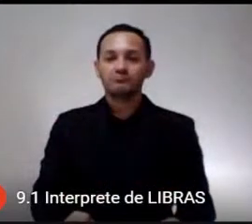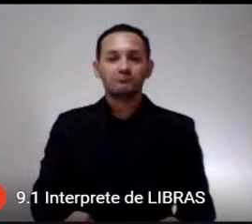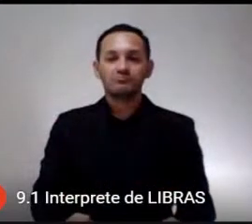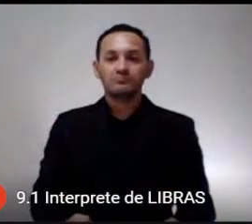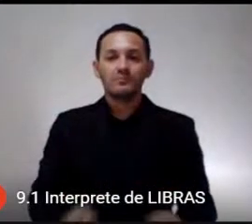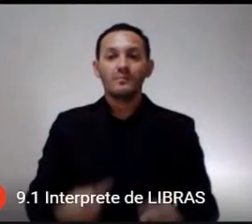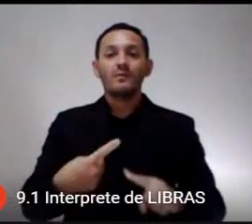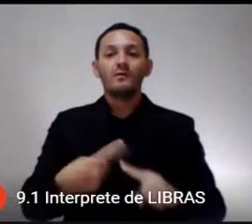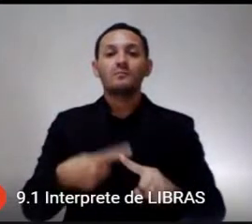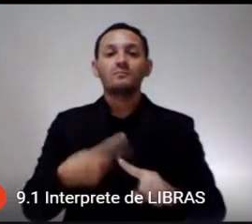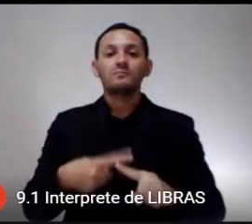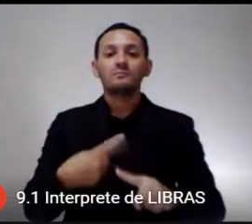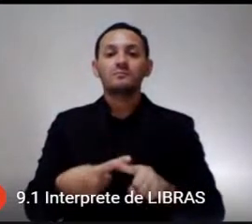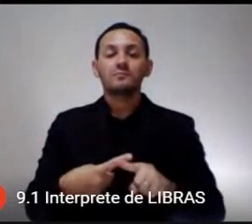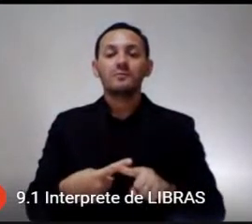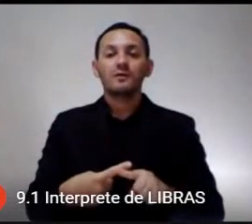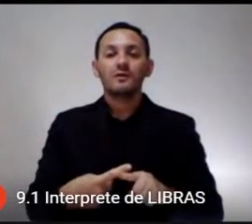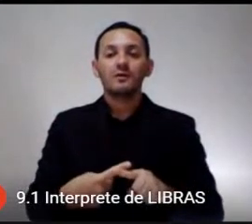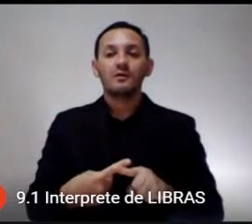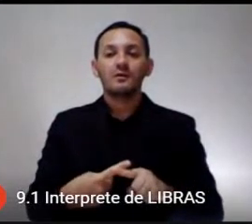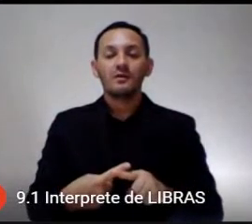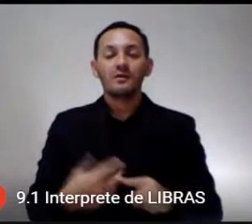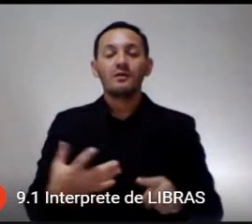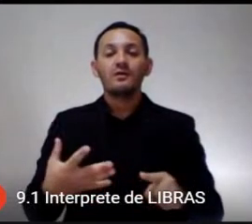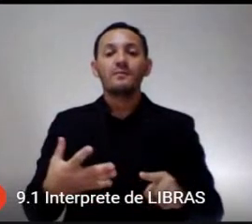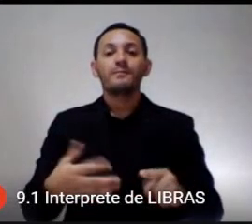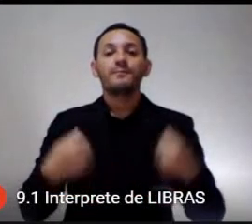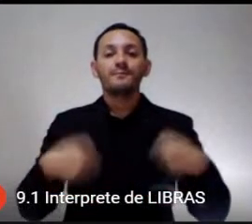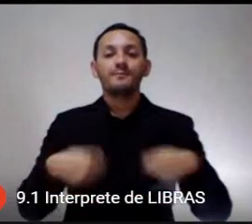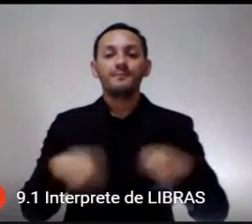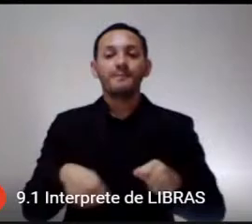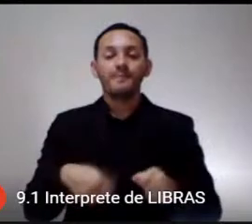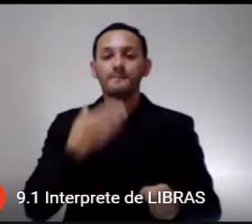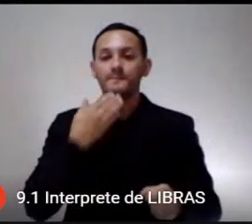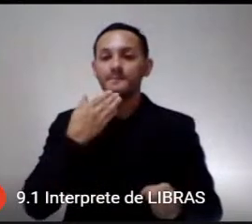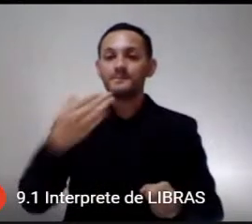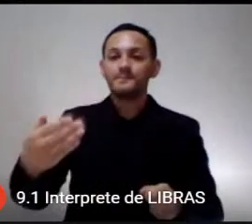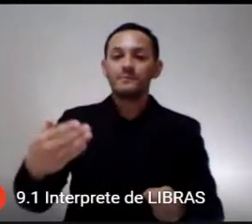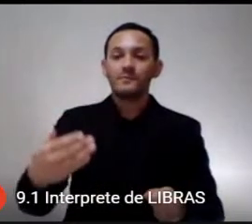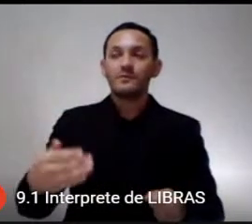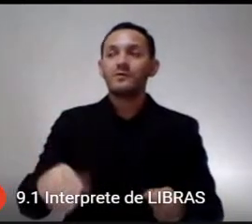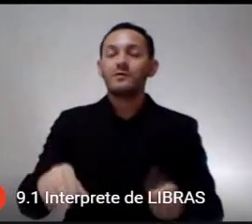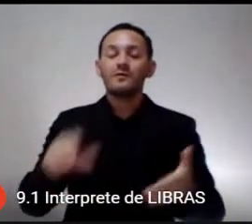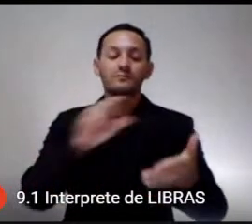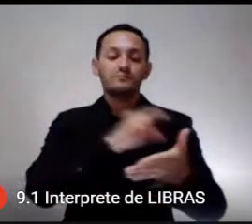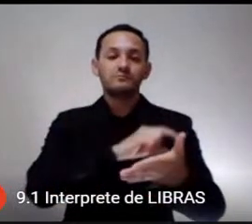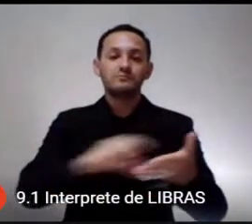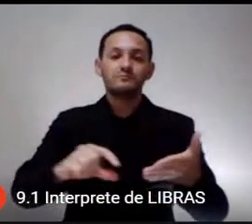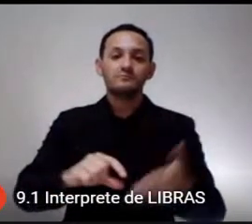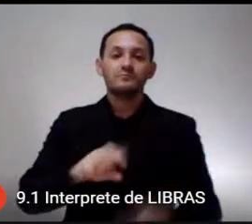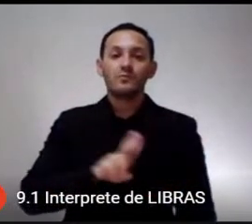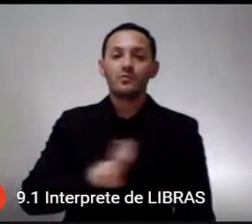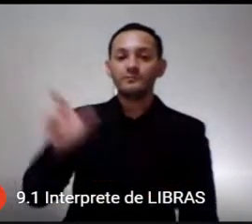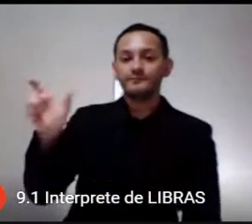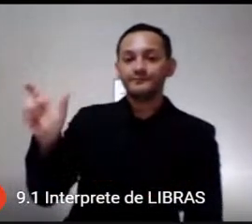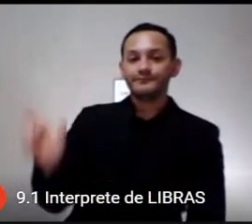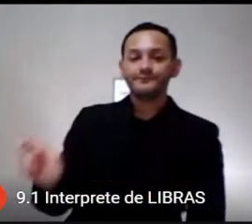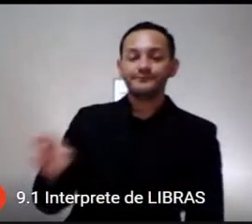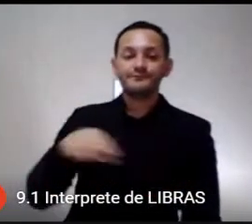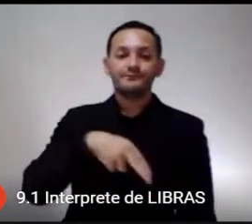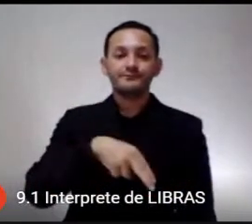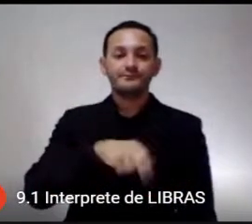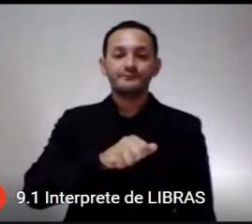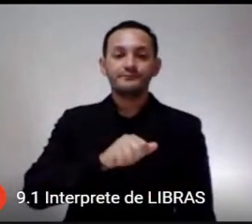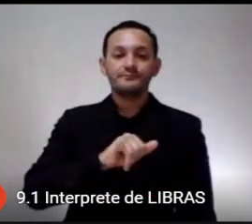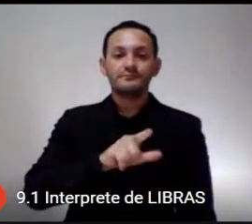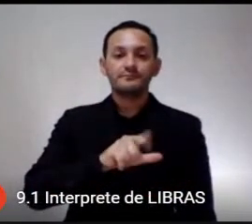provimento ao presente recurso para manter o indeferimento do requerimento de inscrição eleitoral de Nailza Soares de Souza para o